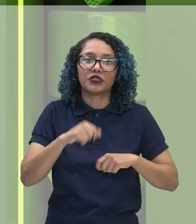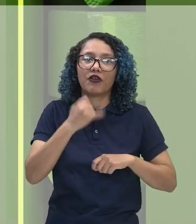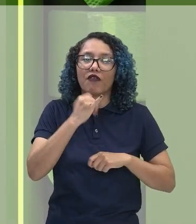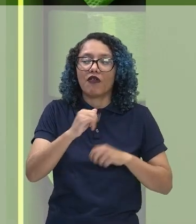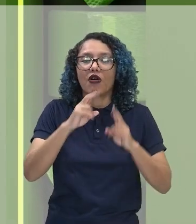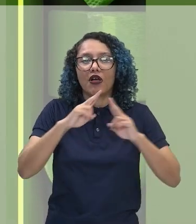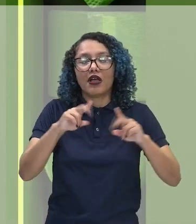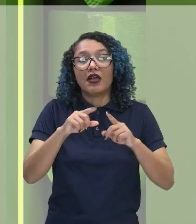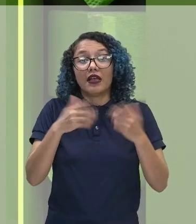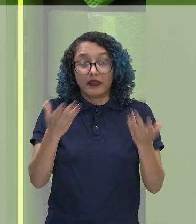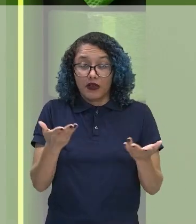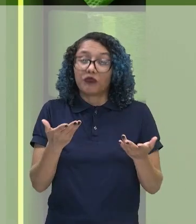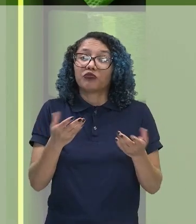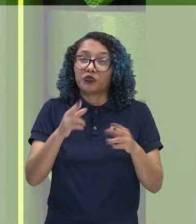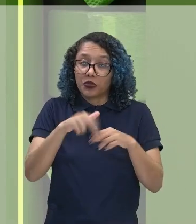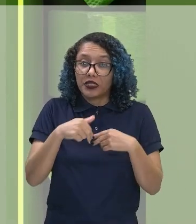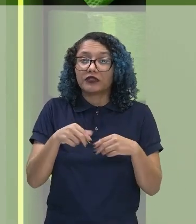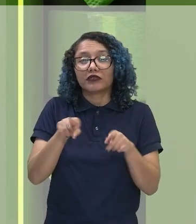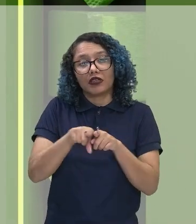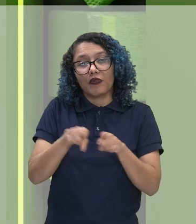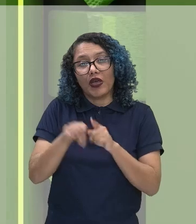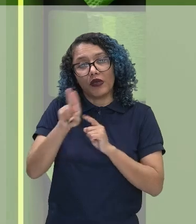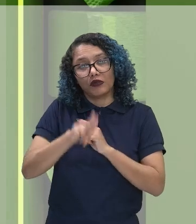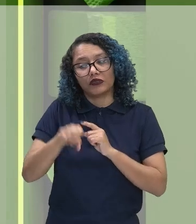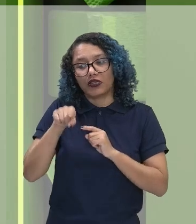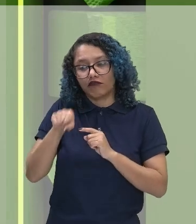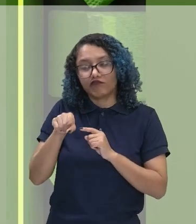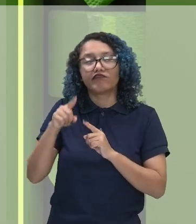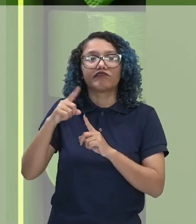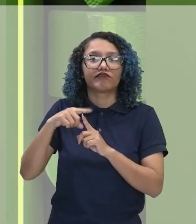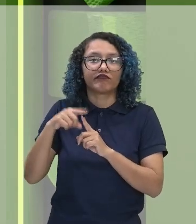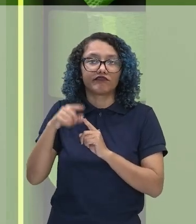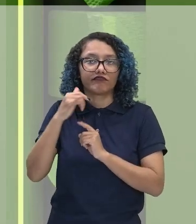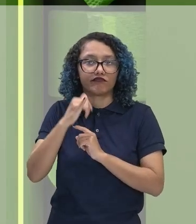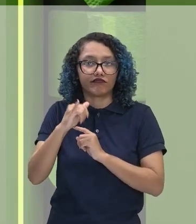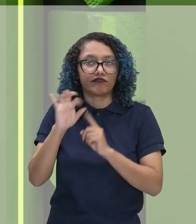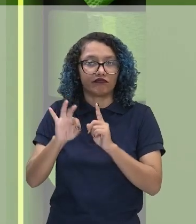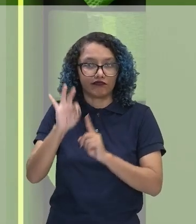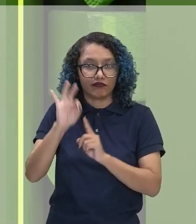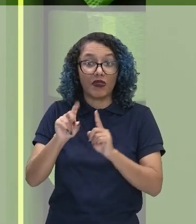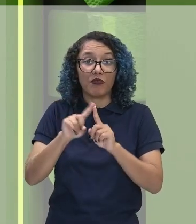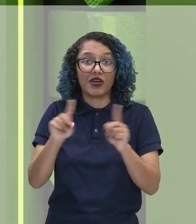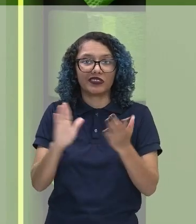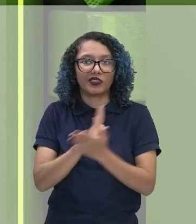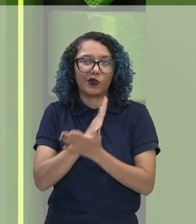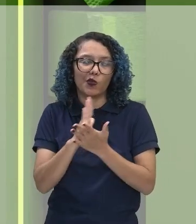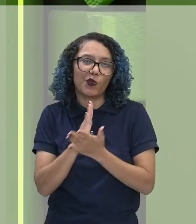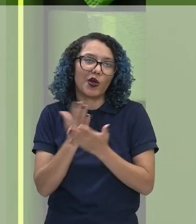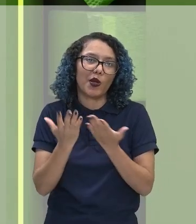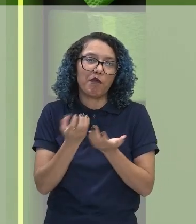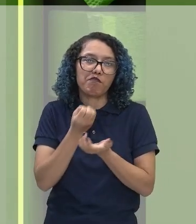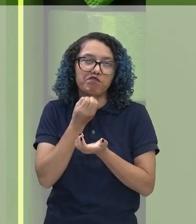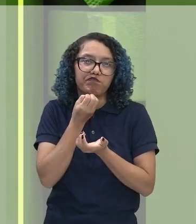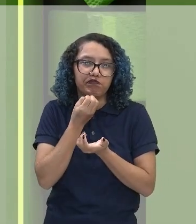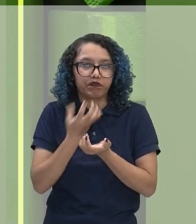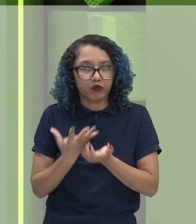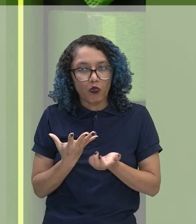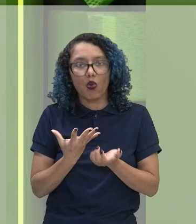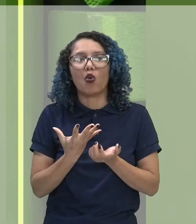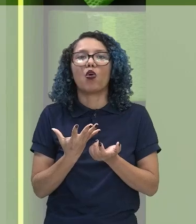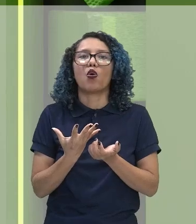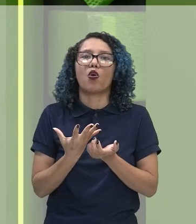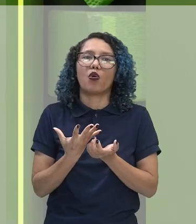as termoelétricas, certo? Acontece que algumas delas não são assim tão boas para o meio ambiente, porque elas começam